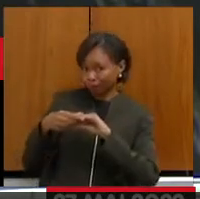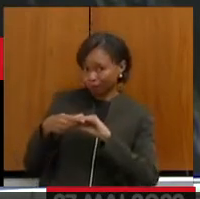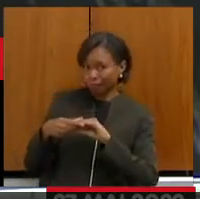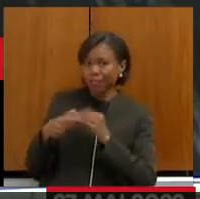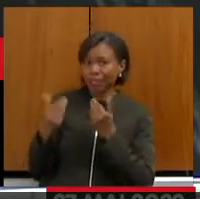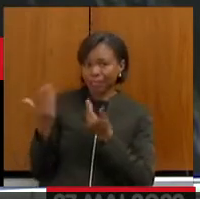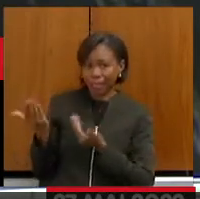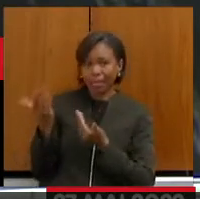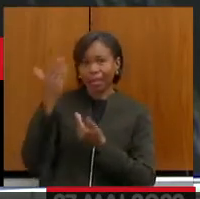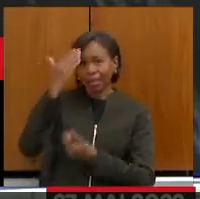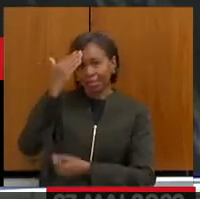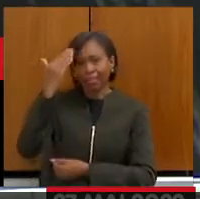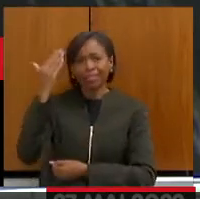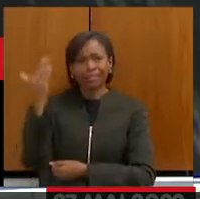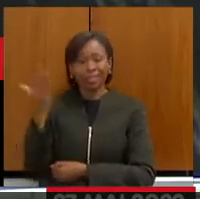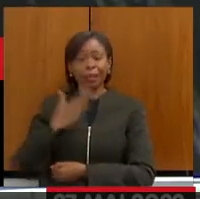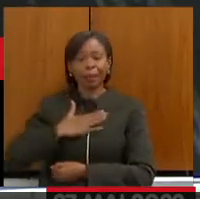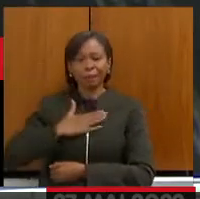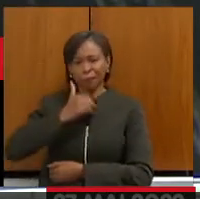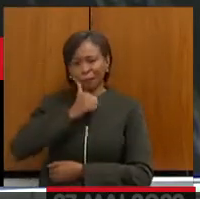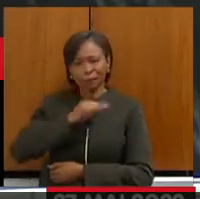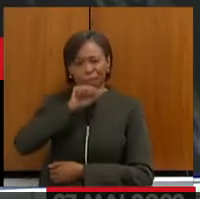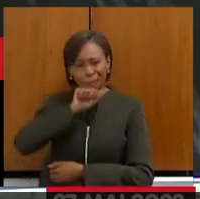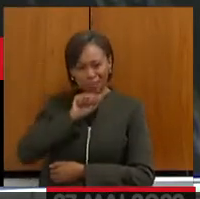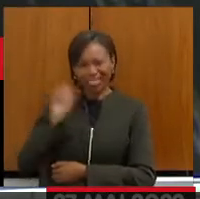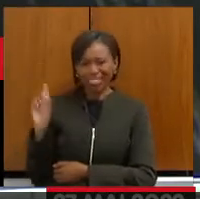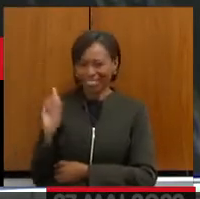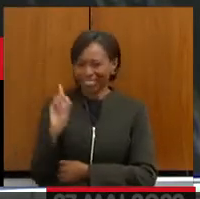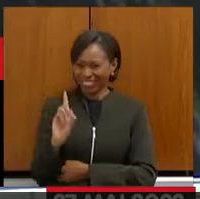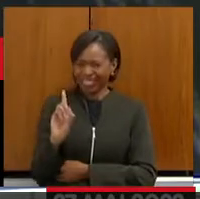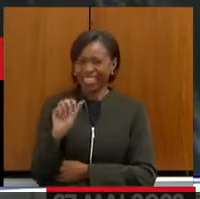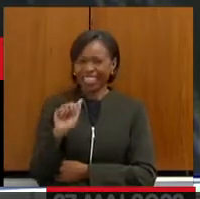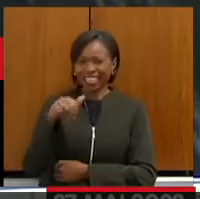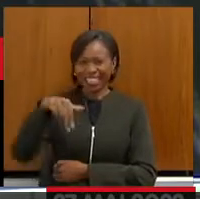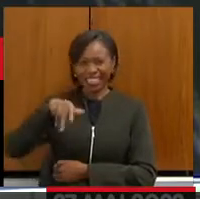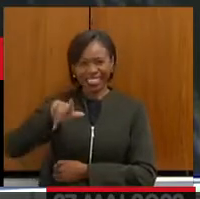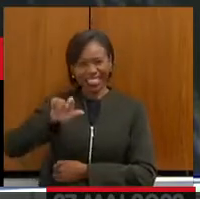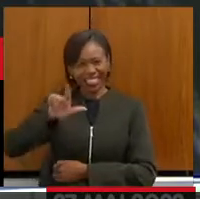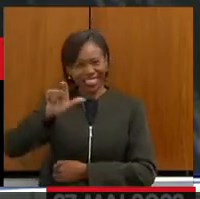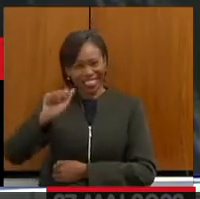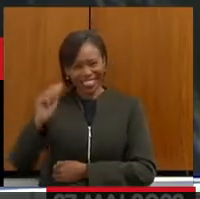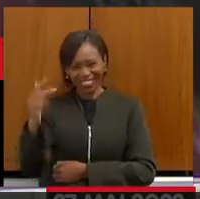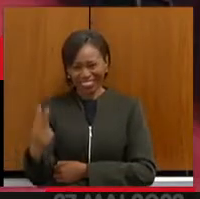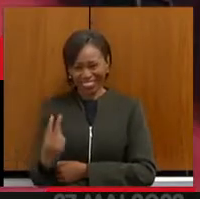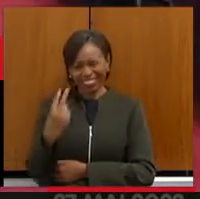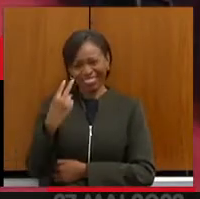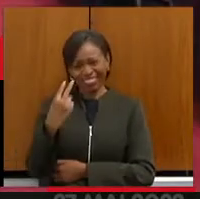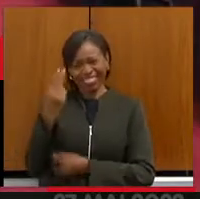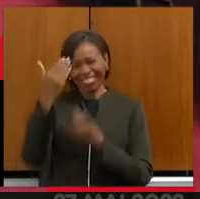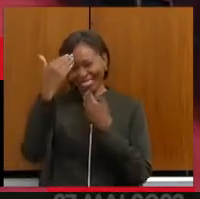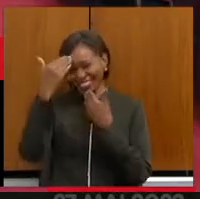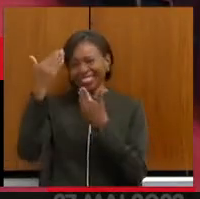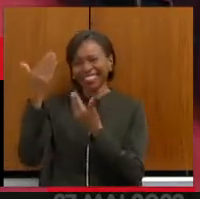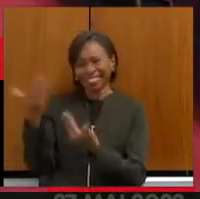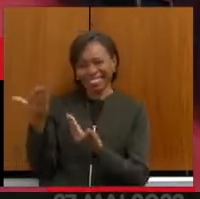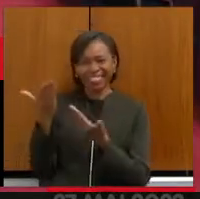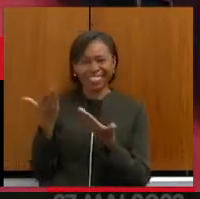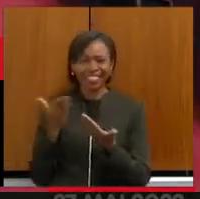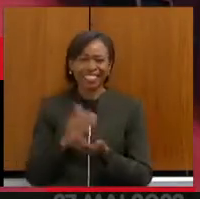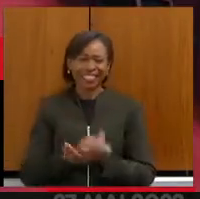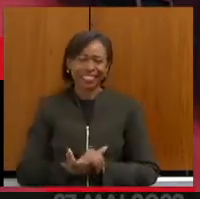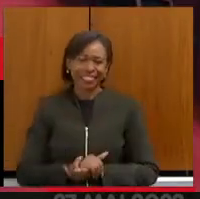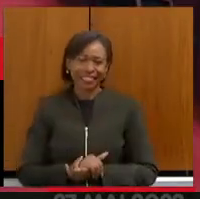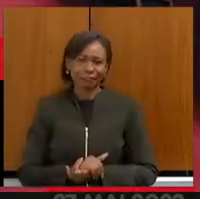e agradecer a presença da minha mãe também que veio me ver Ângela Rizzo que tá na plenária muito obrigada